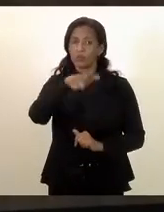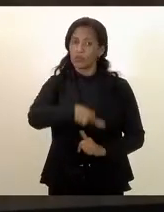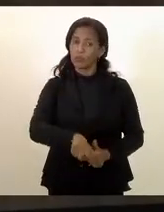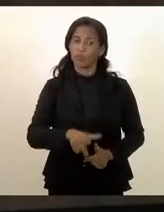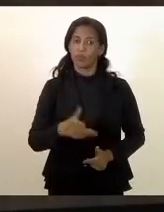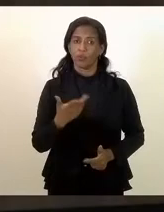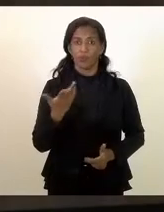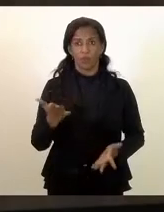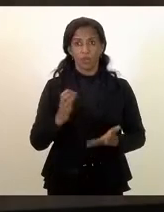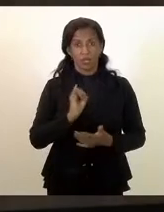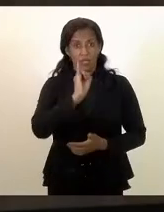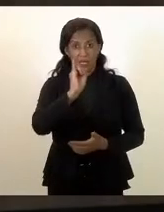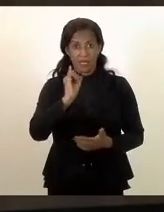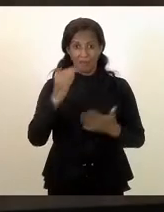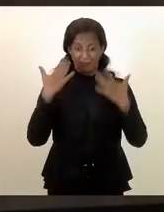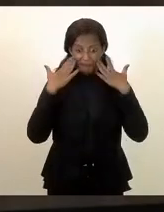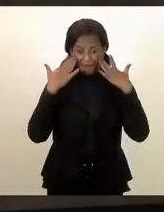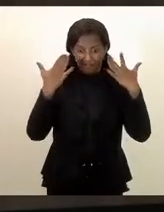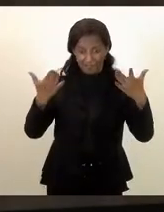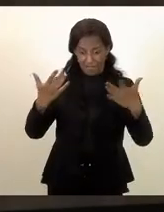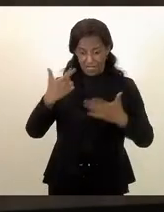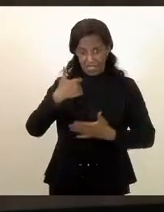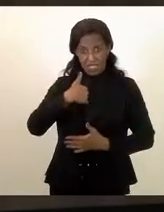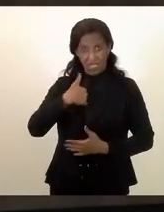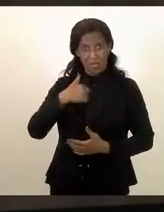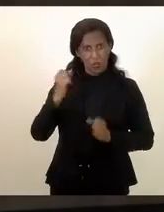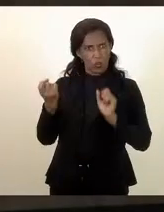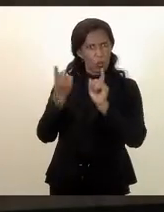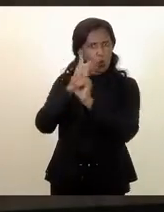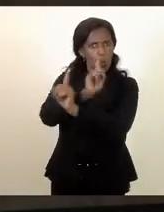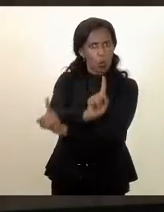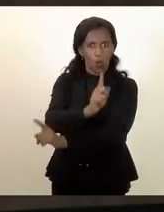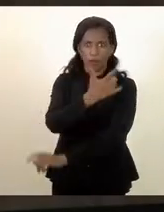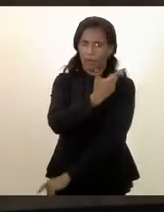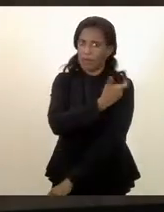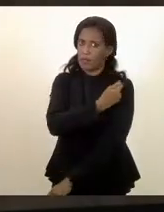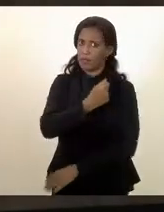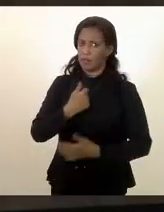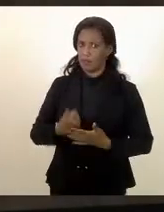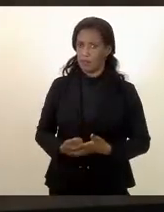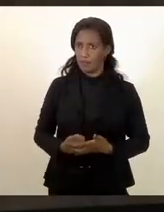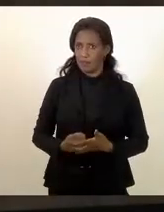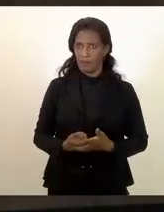se passei a impressão de que sou contra a vacinação